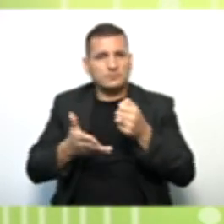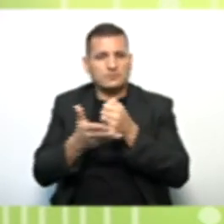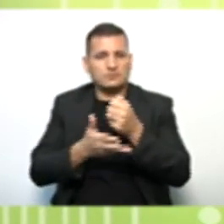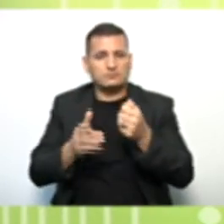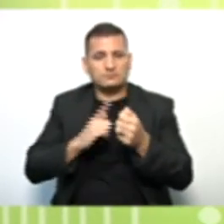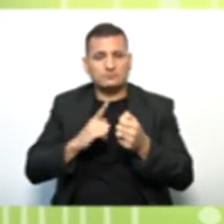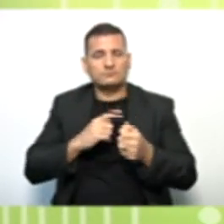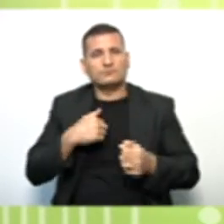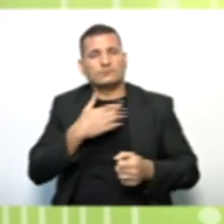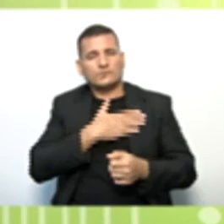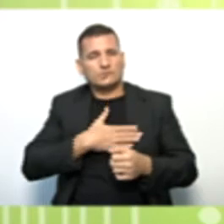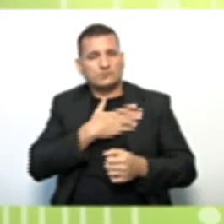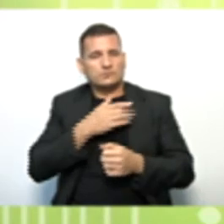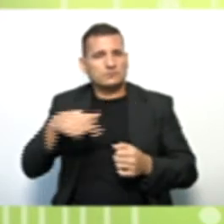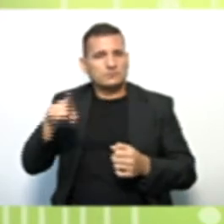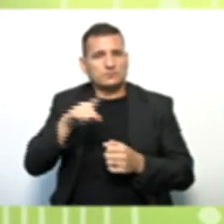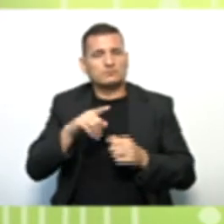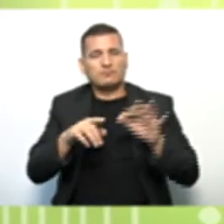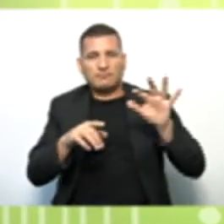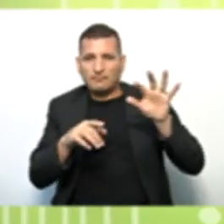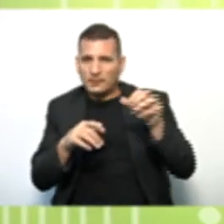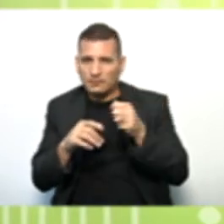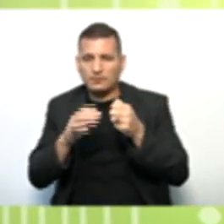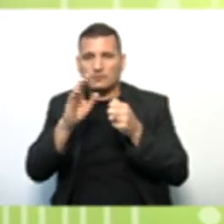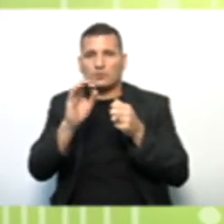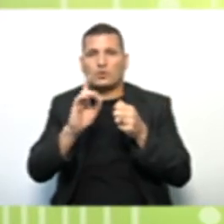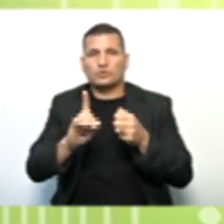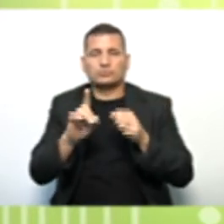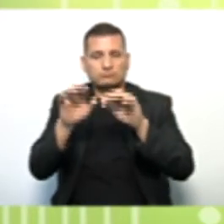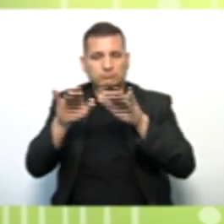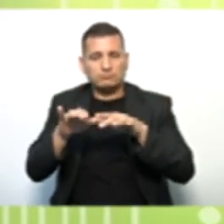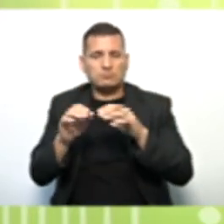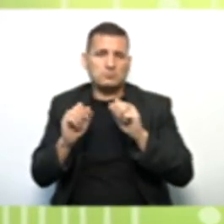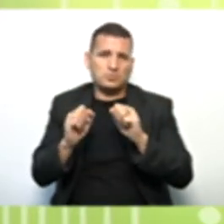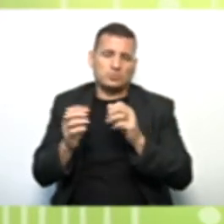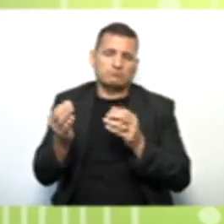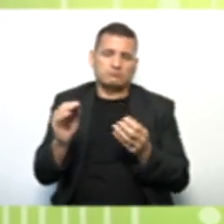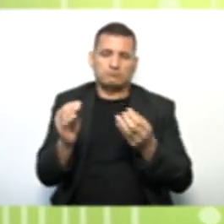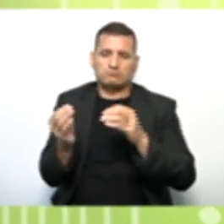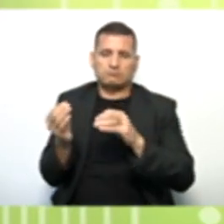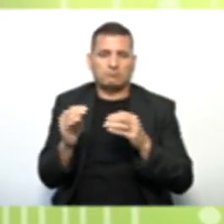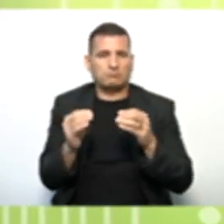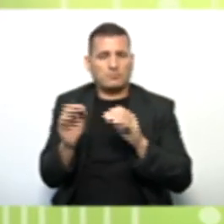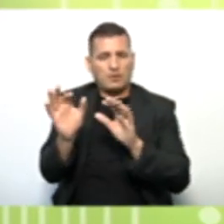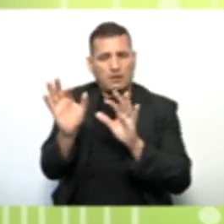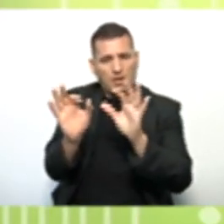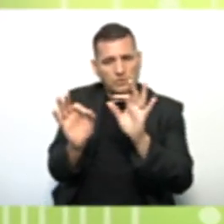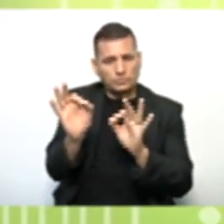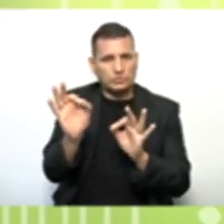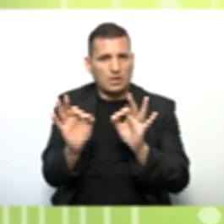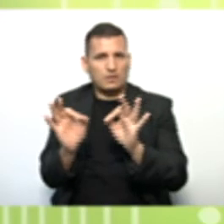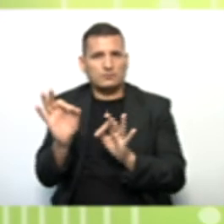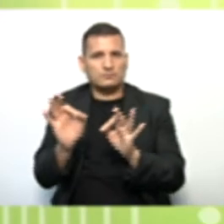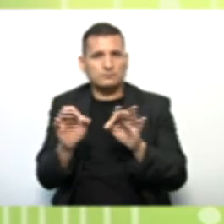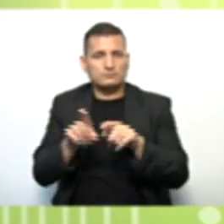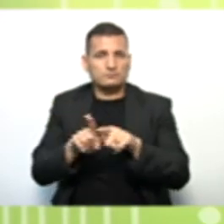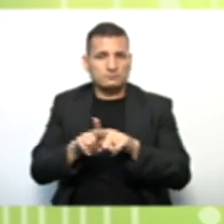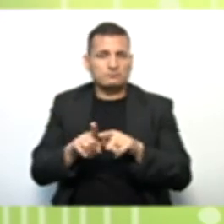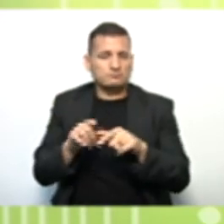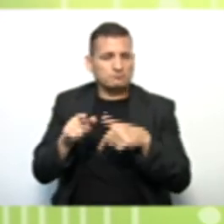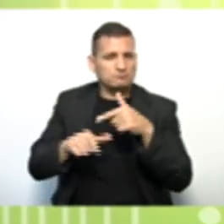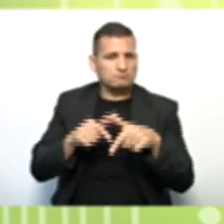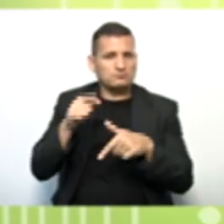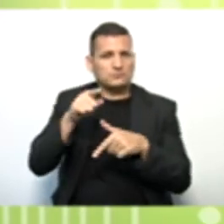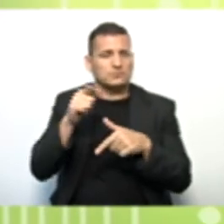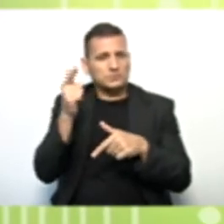eu gostaria que realmente que vocês pegassem o código e dessem uma incrementada nele, desse aquela ajustada, trabalhasse realmente para que